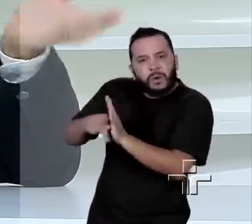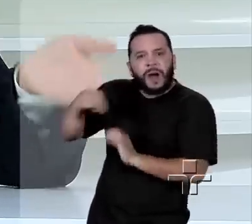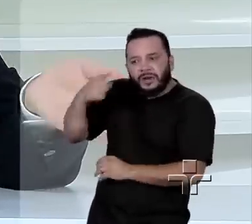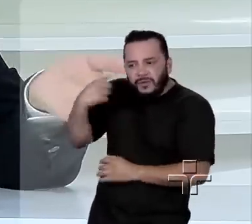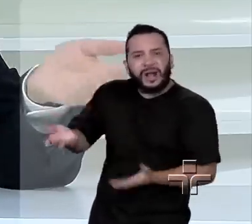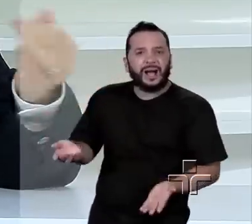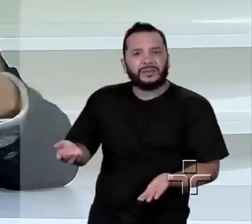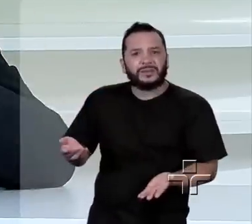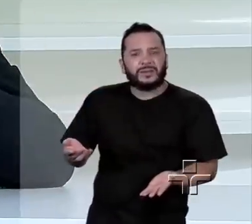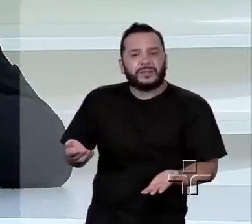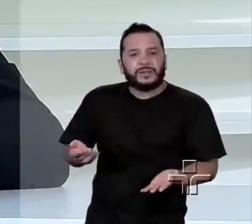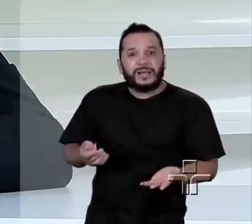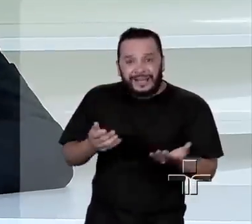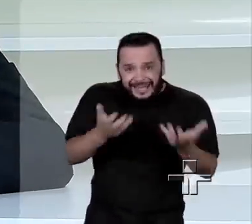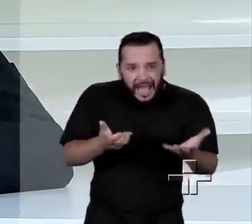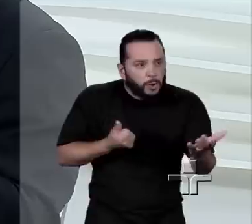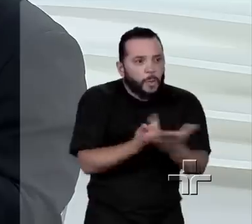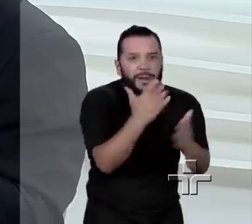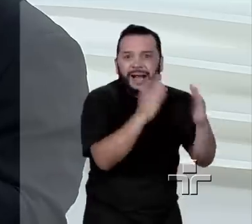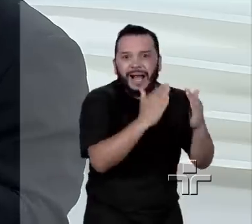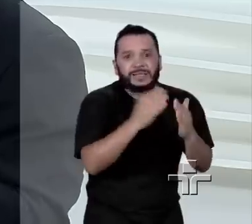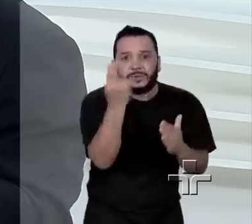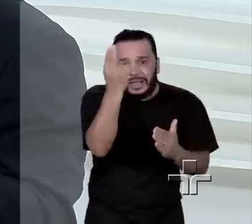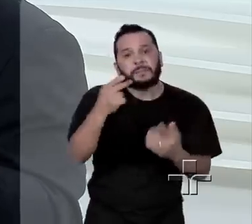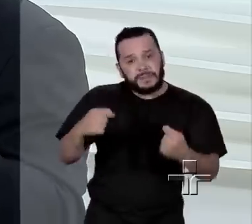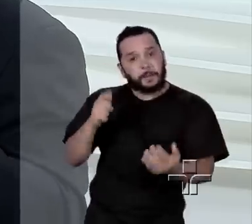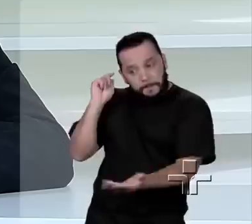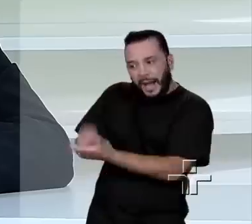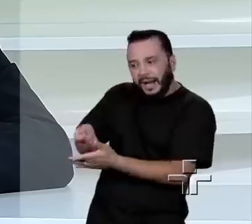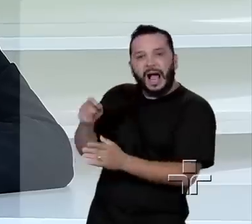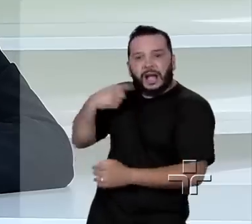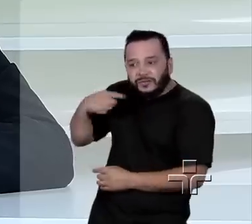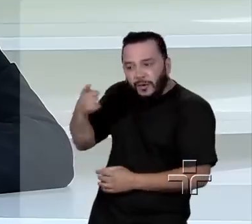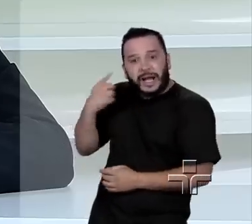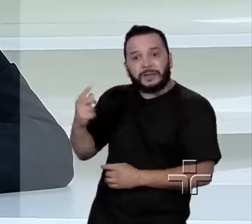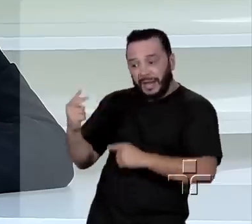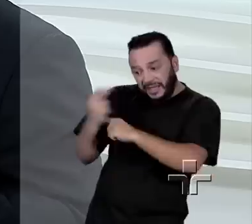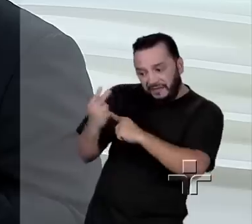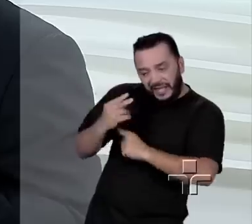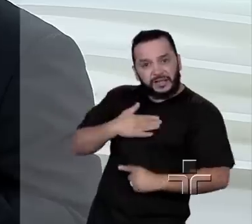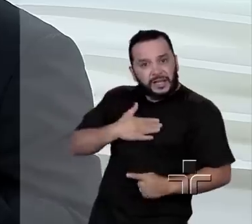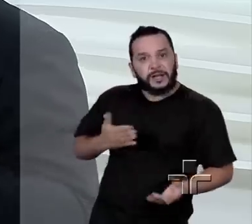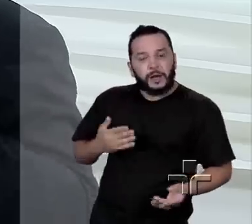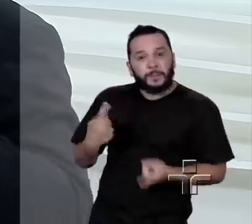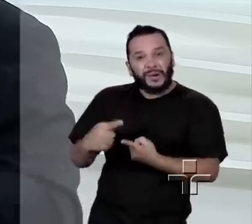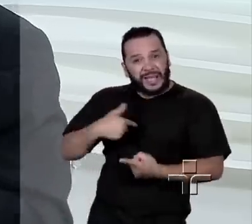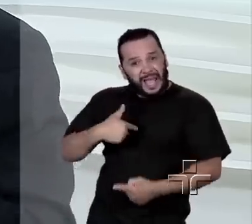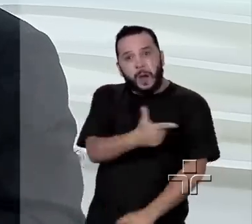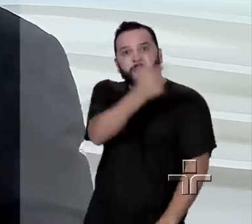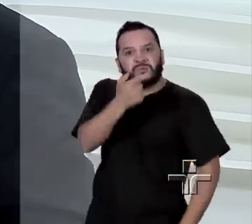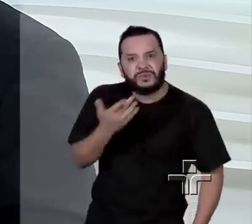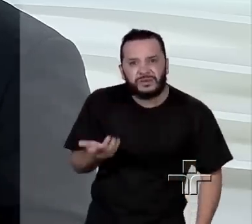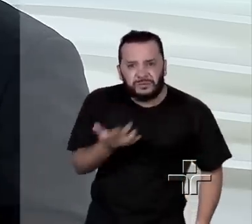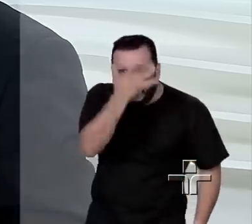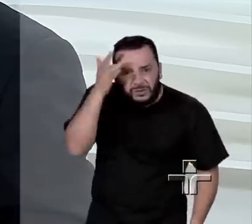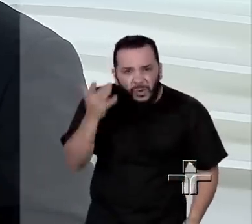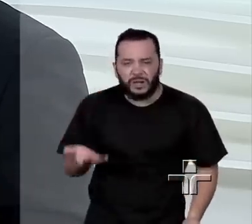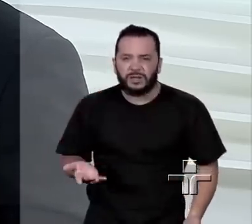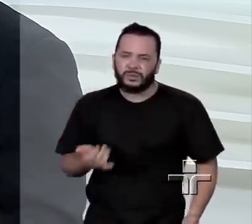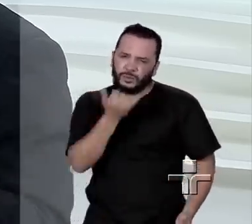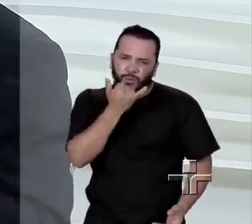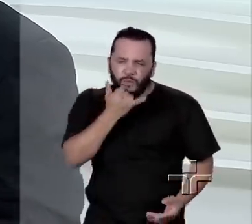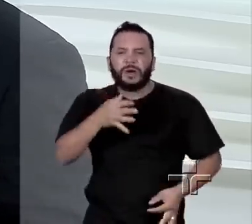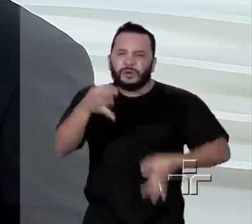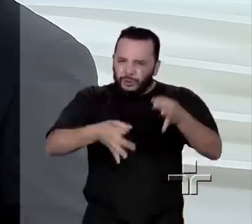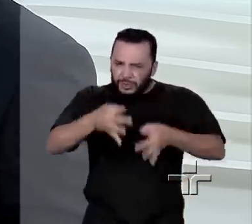justiça mais ágil? Não, isso... Dentro da lei que já existe? Não, as teses, vamos tentar ter a justiça mais ágil.